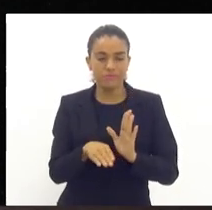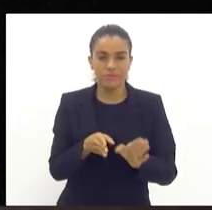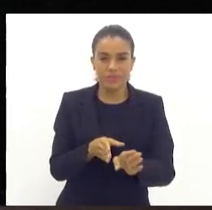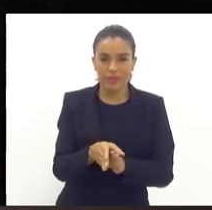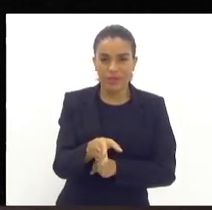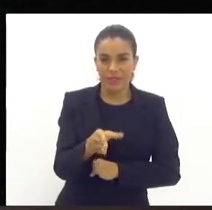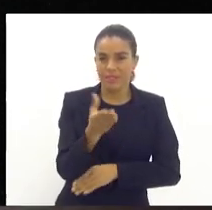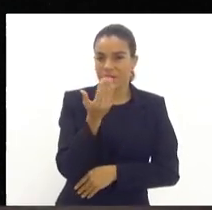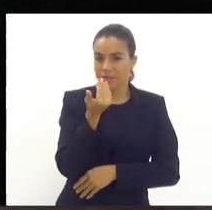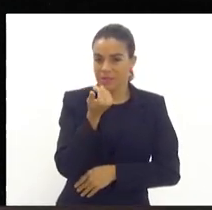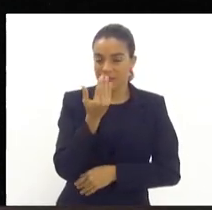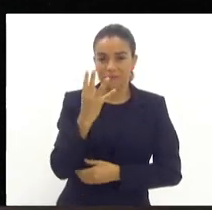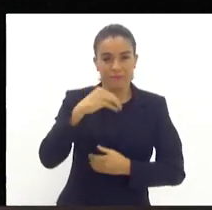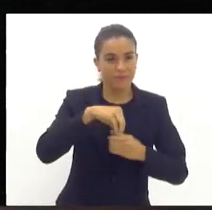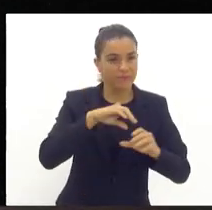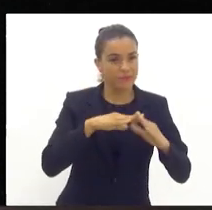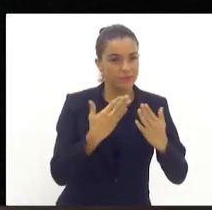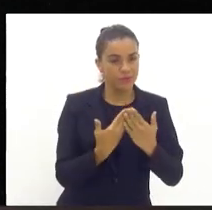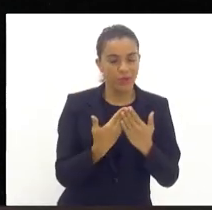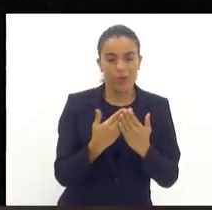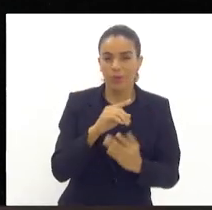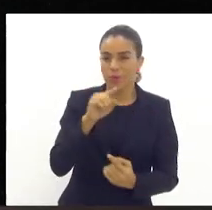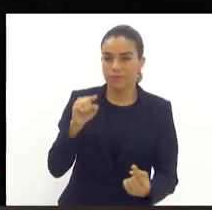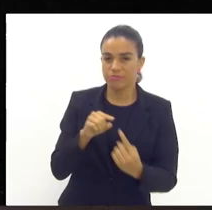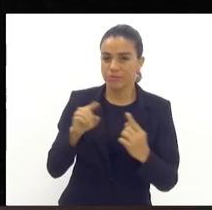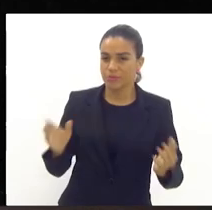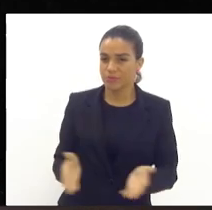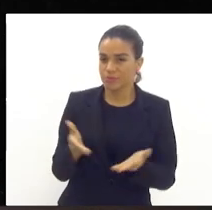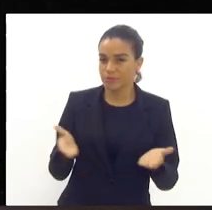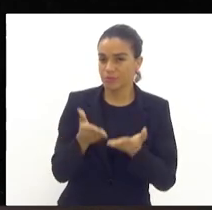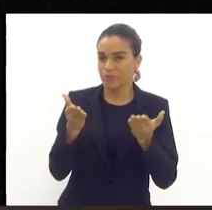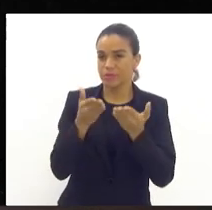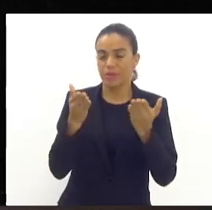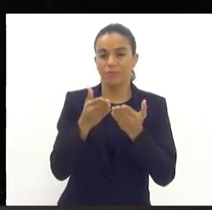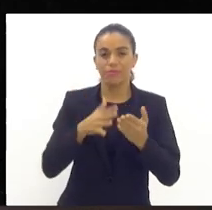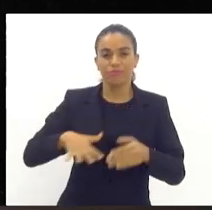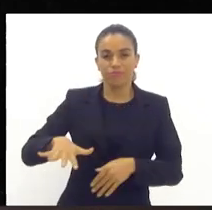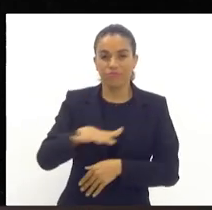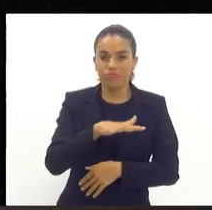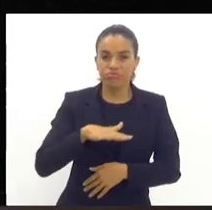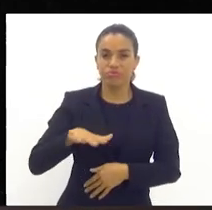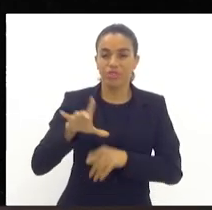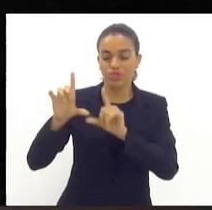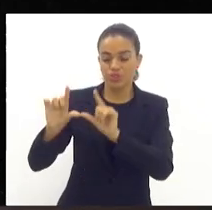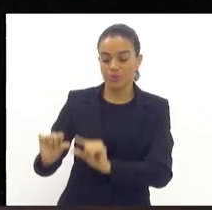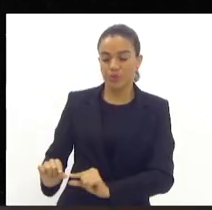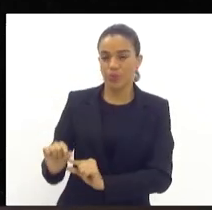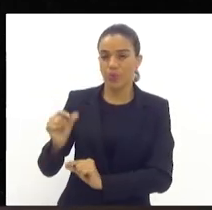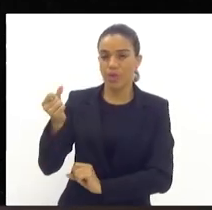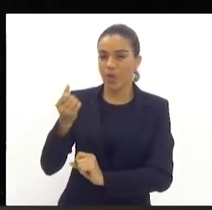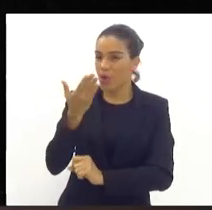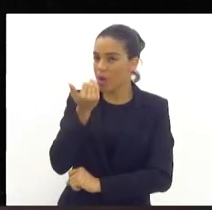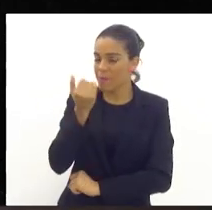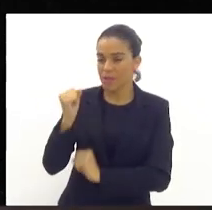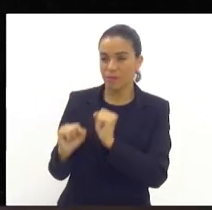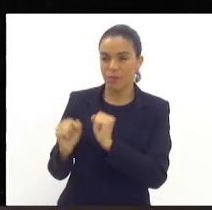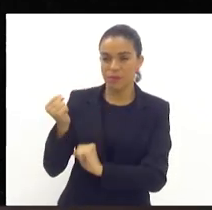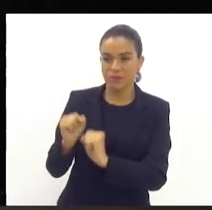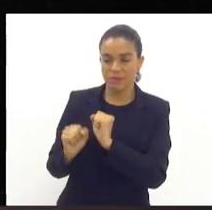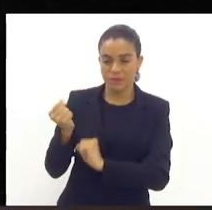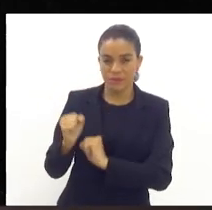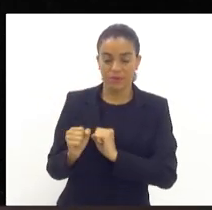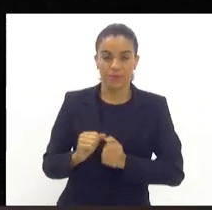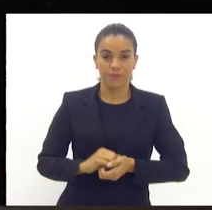brasileira nas escolas, com o intuito de promover essa publicação oficial no ambiente escolar e reduzir o consumo de alimentos ultraprocessados. O